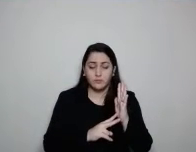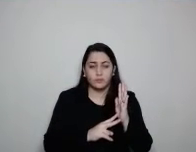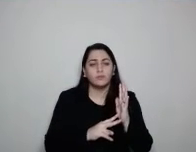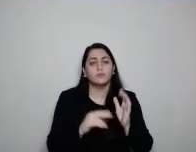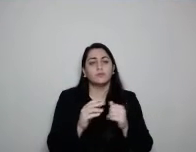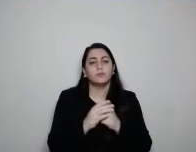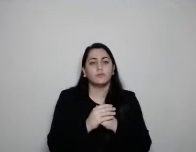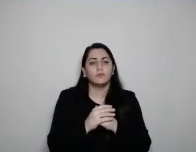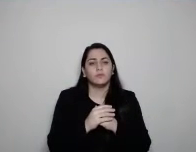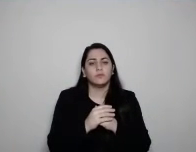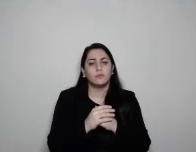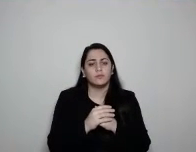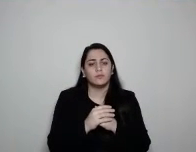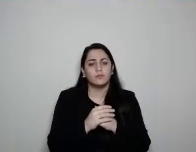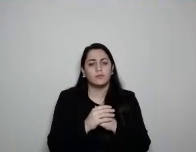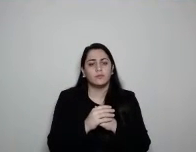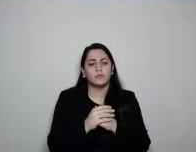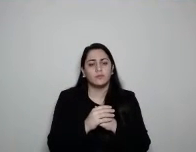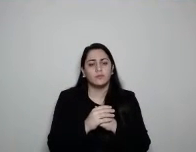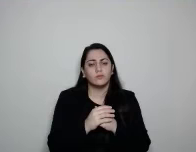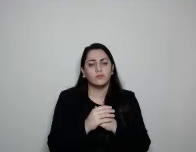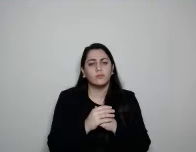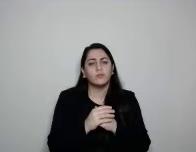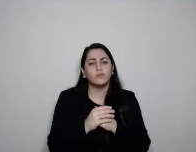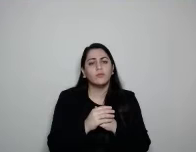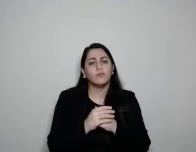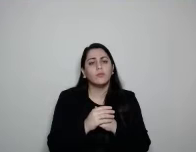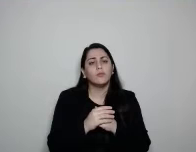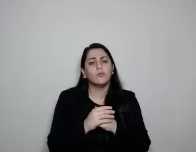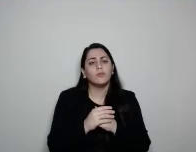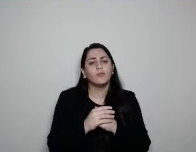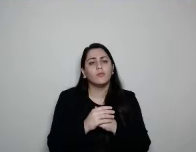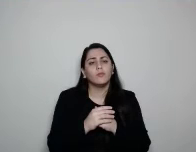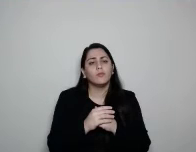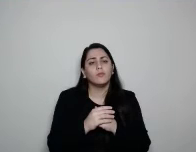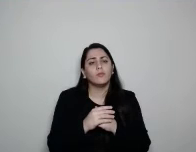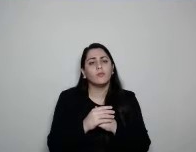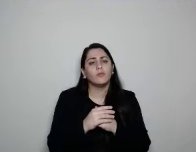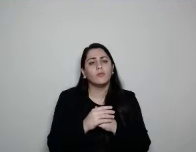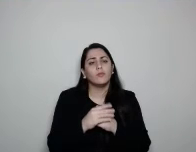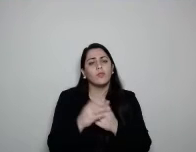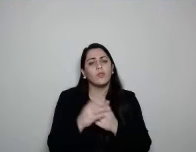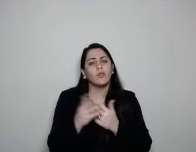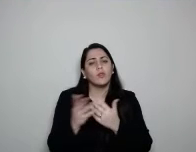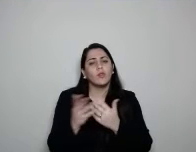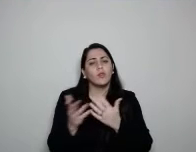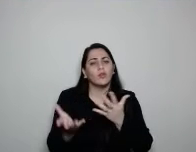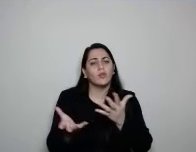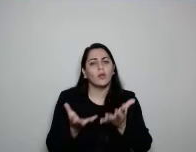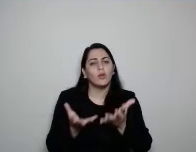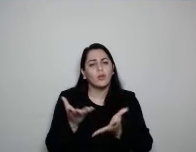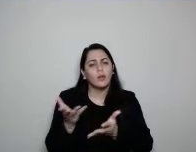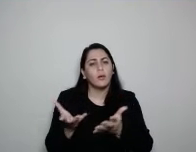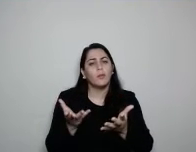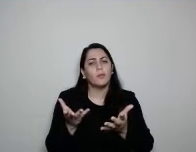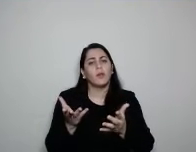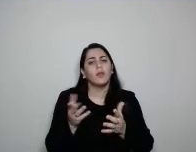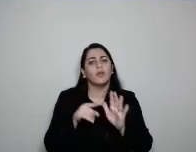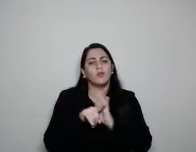os tratamentos e exames por profissionais especializados de psicologia, fonoaudiologia,